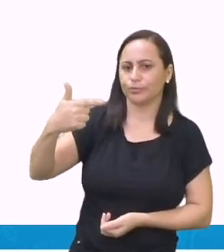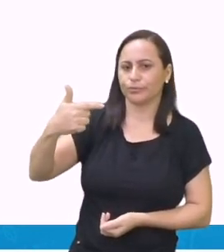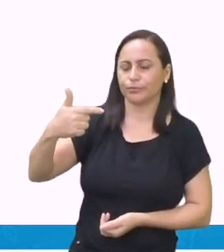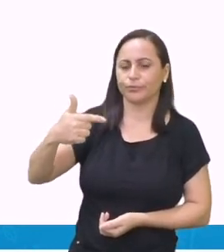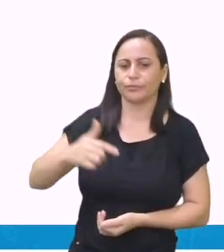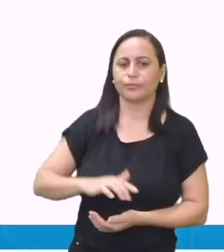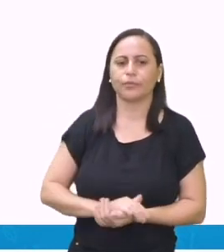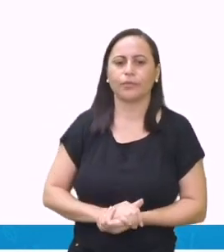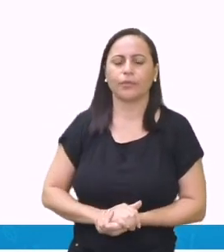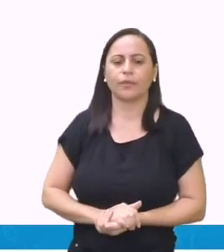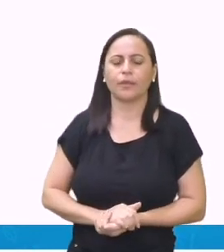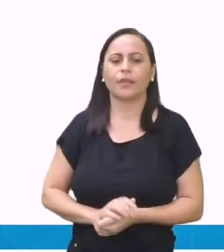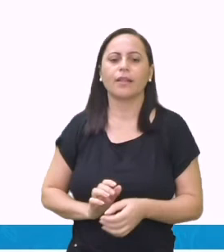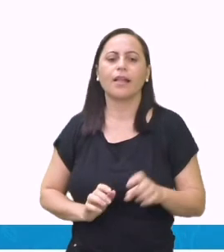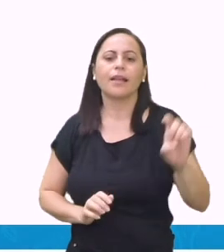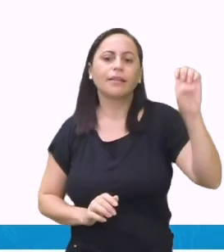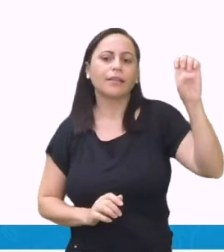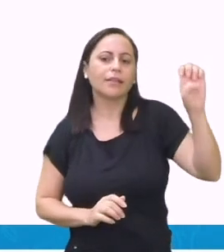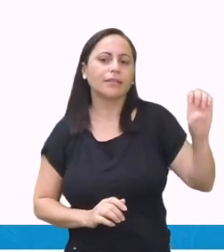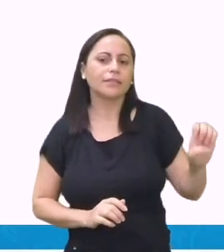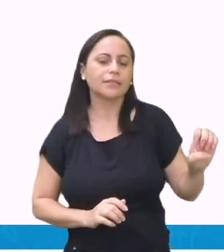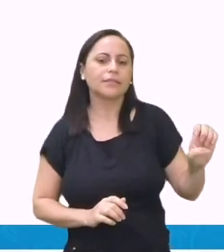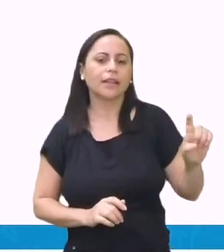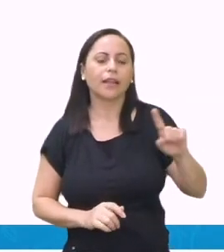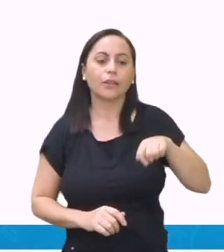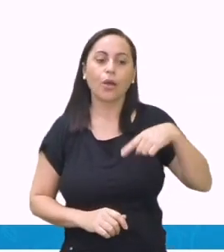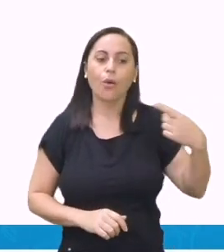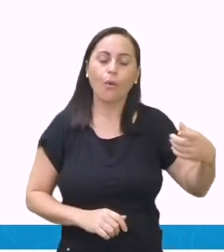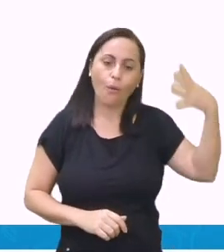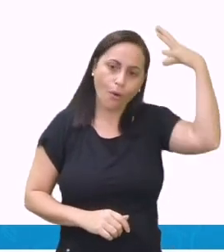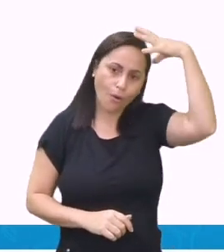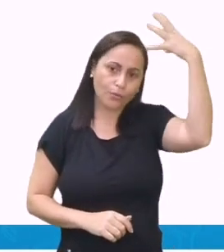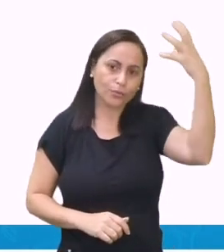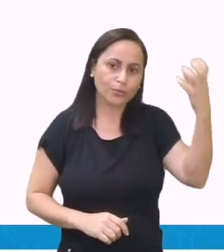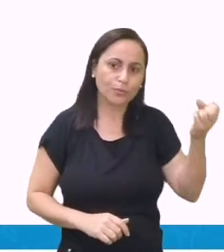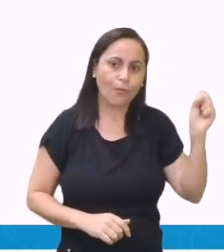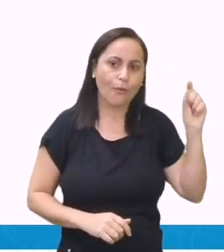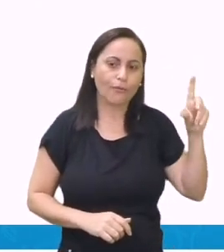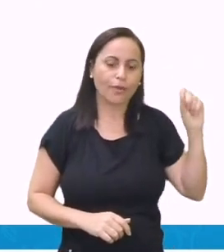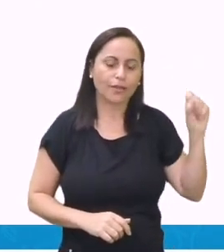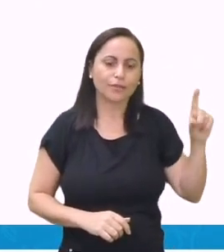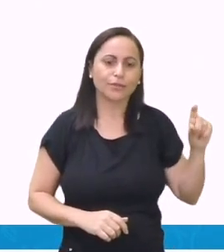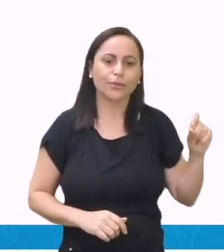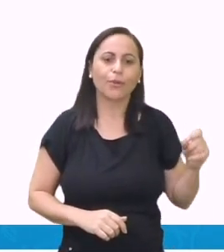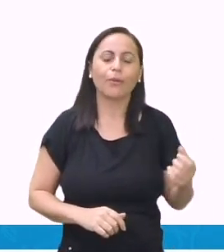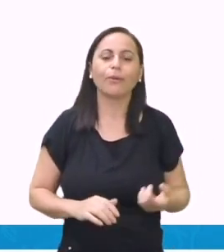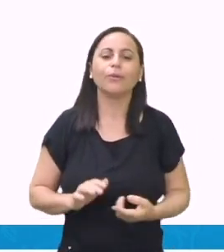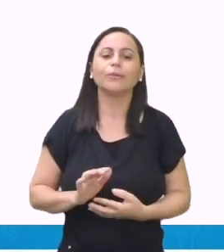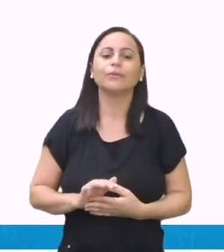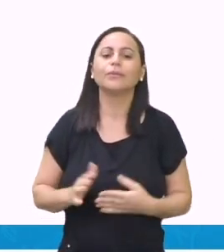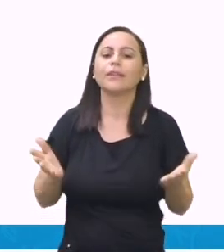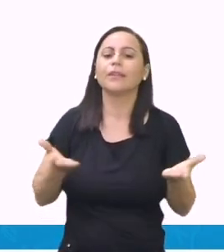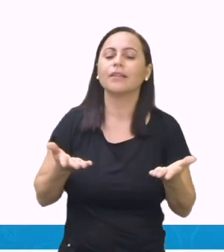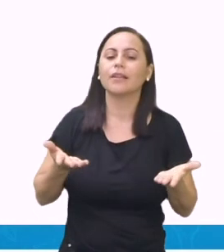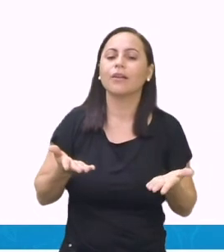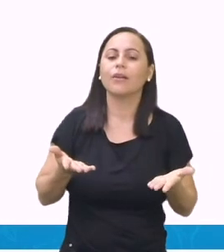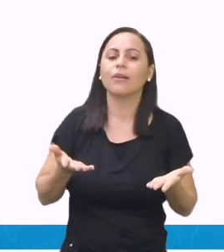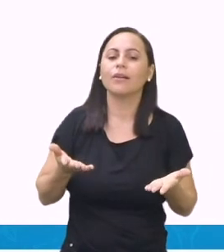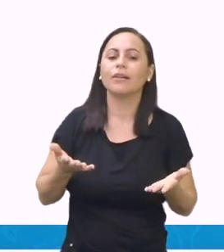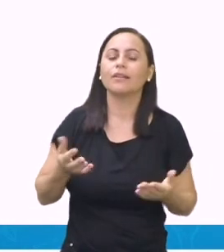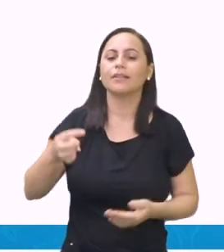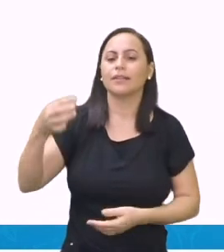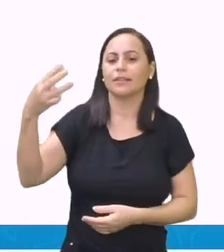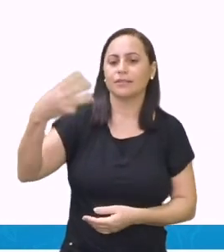Segundo. E à sua esquerda, o Smurf que ficou em... Como eu represento 3?